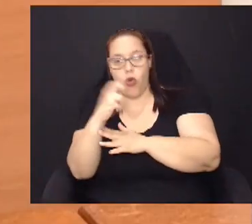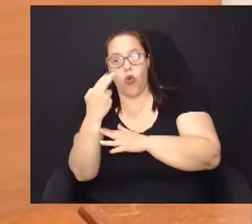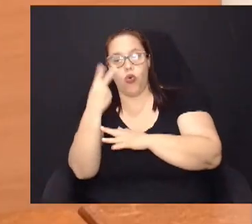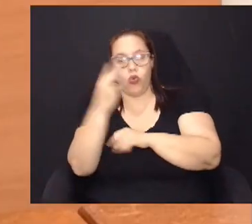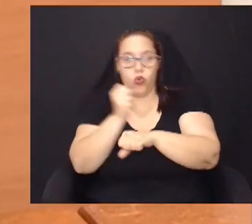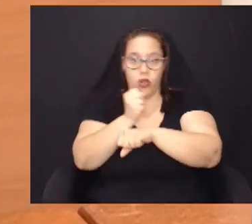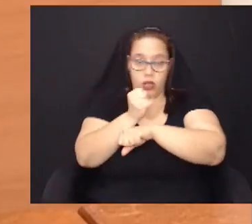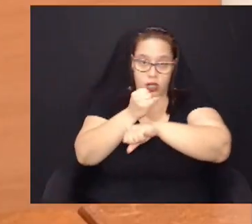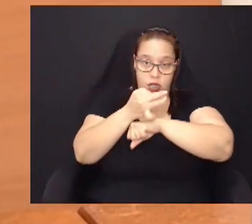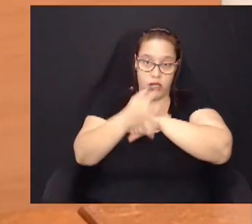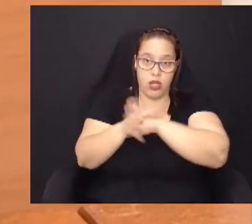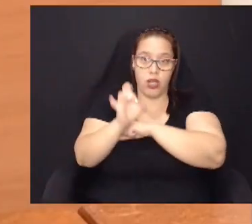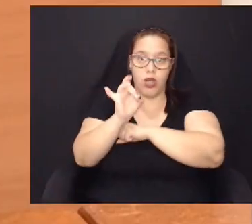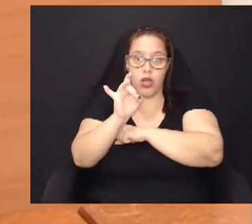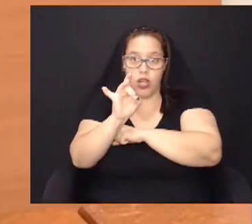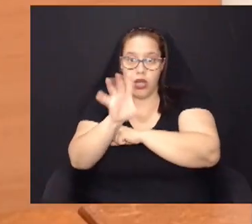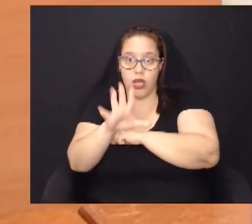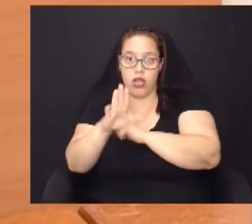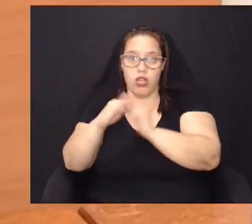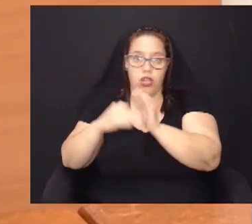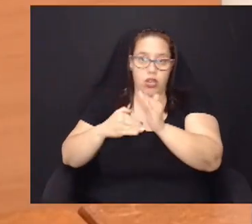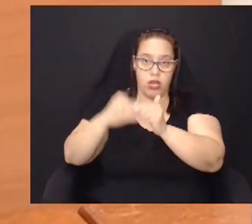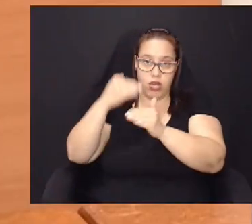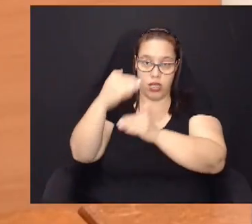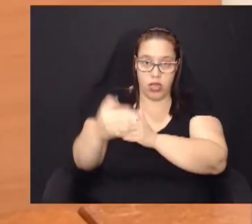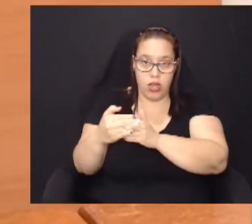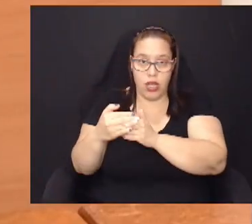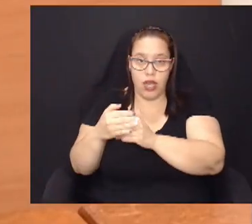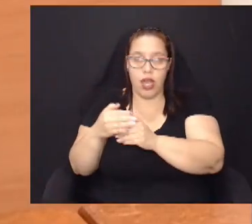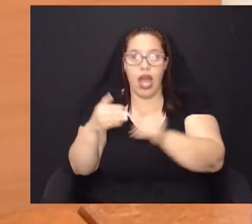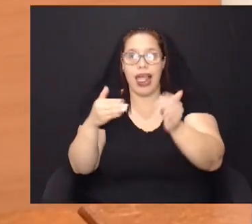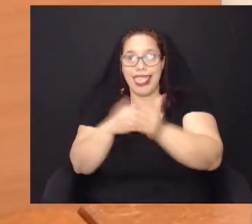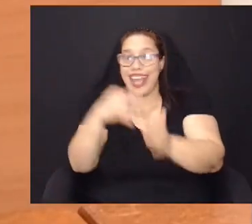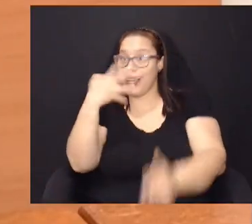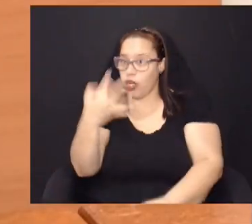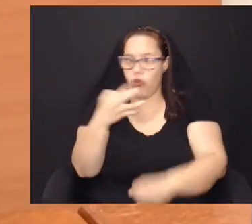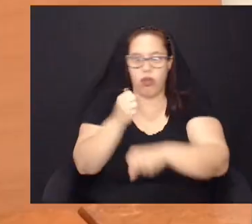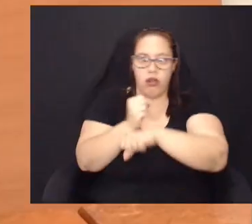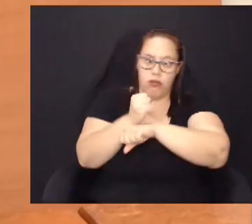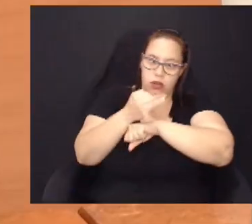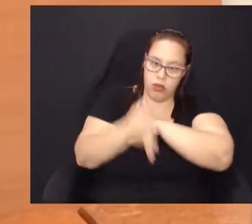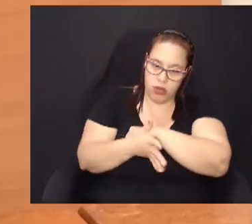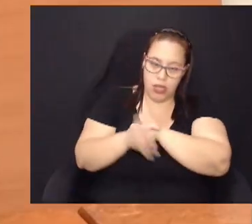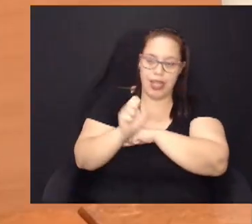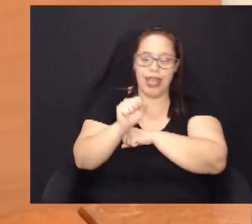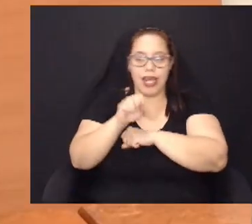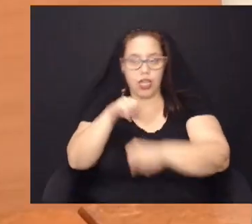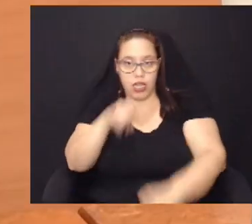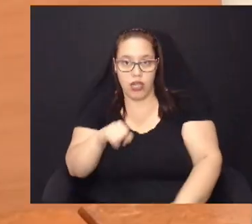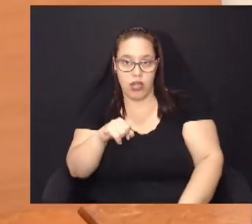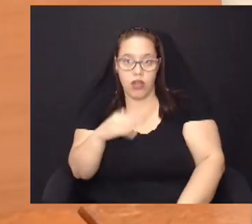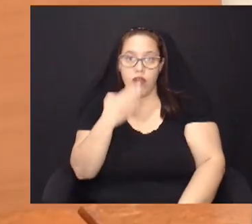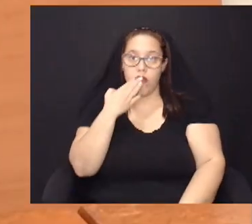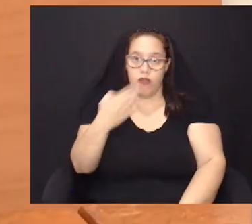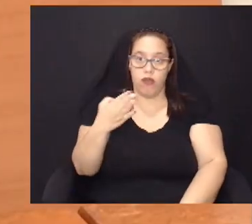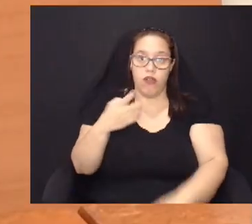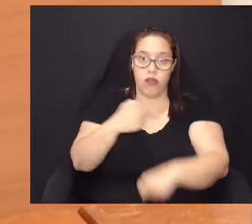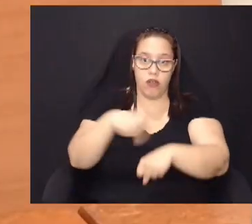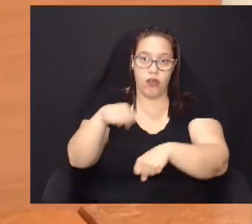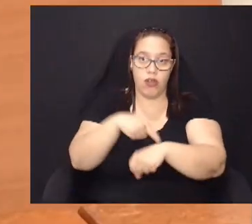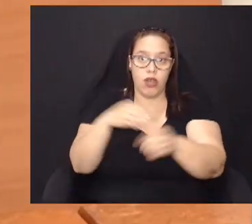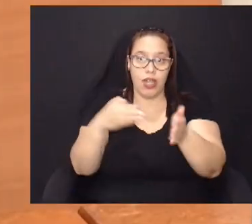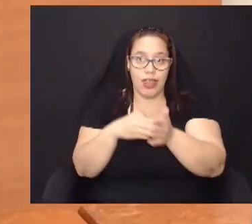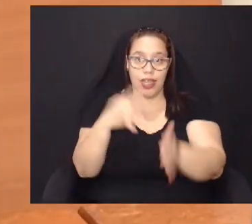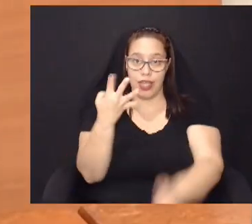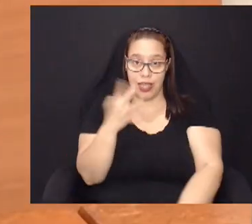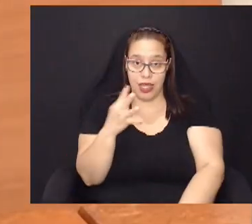Só que você quer estender esse seu horário até às 4, entendeu? Se você faz solicitar uma extensão de horário até às 4 e